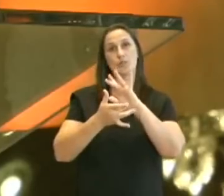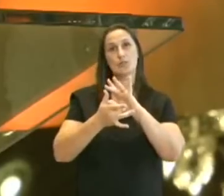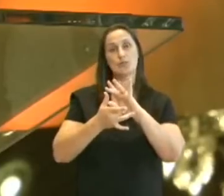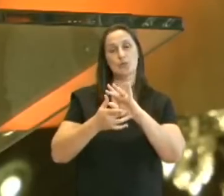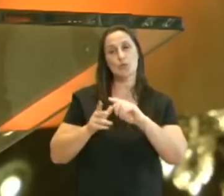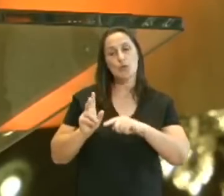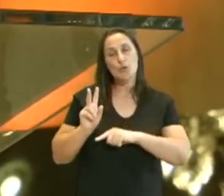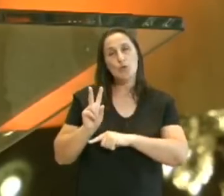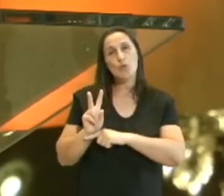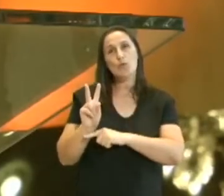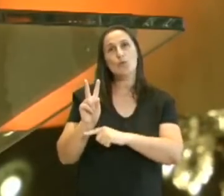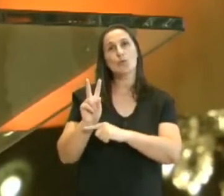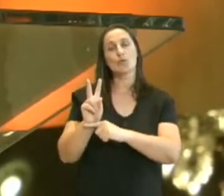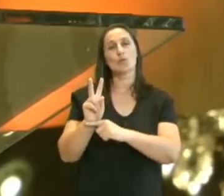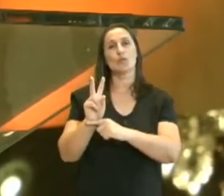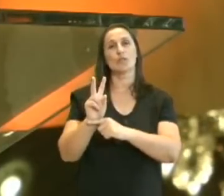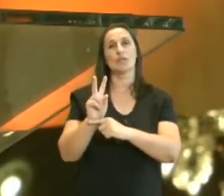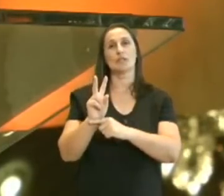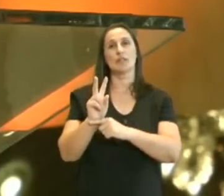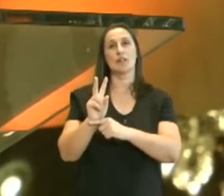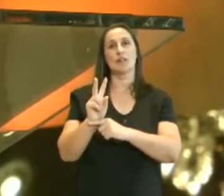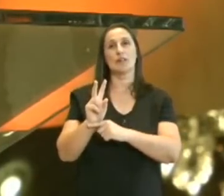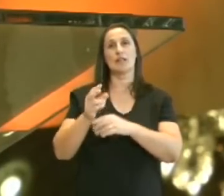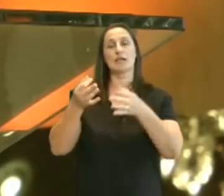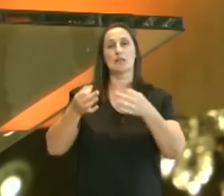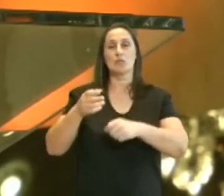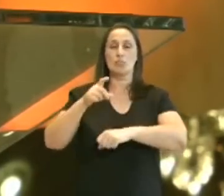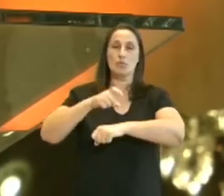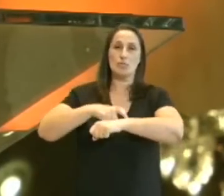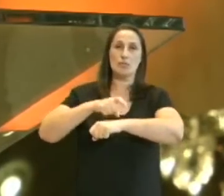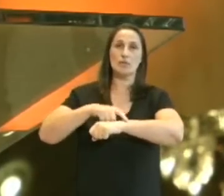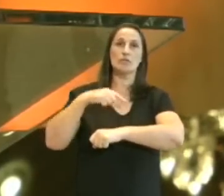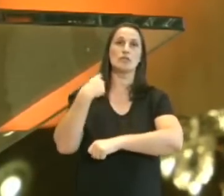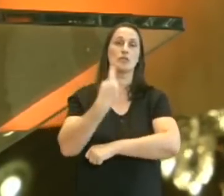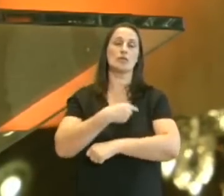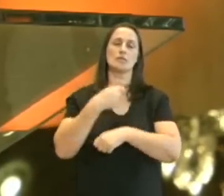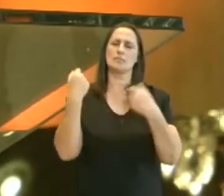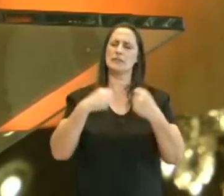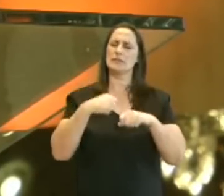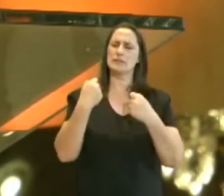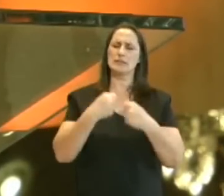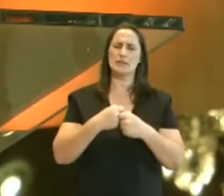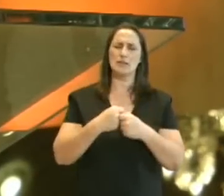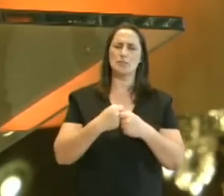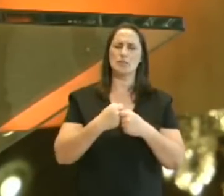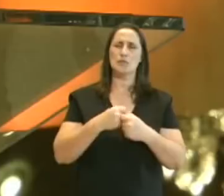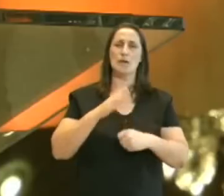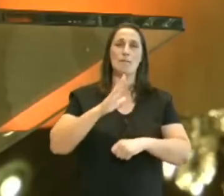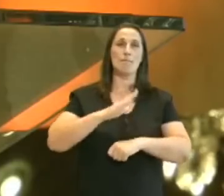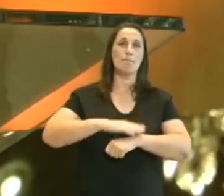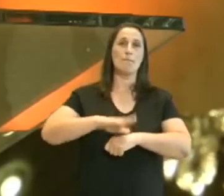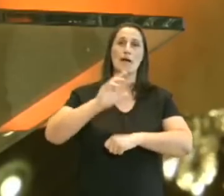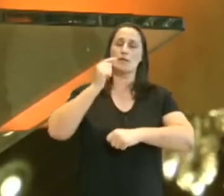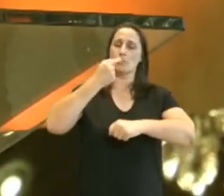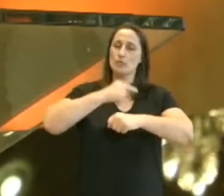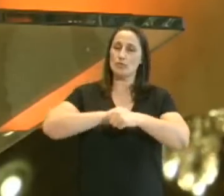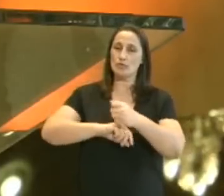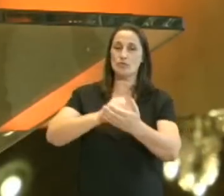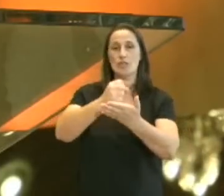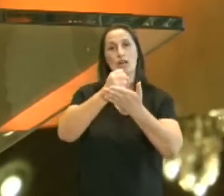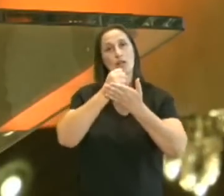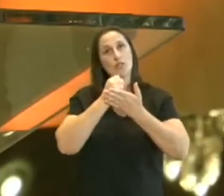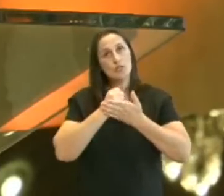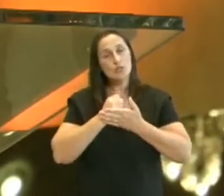próprias cinzas, pois em certos momentos nós precisamos de algo maior, mais intenso, uma ajuda concreta, uma